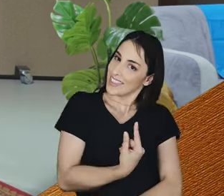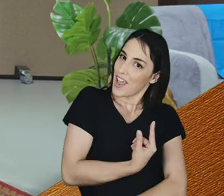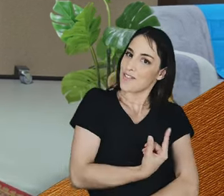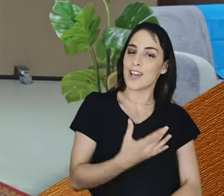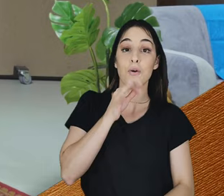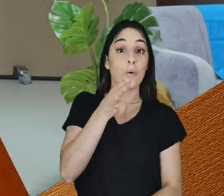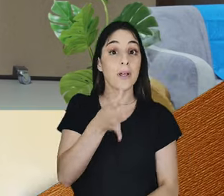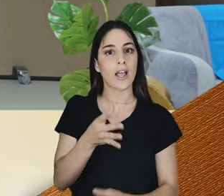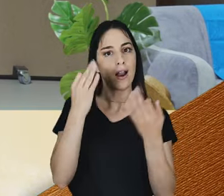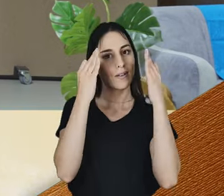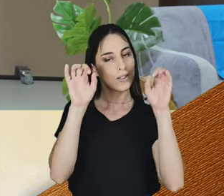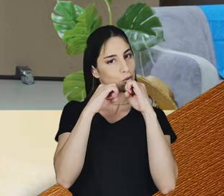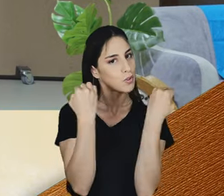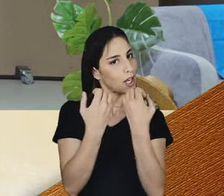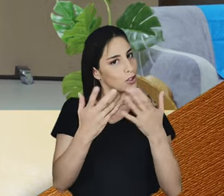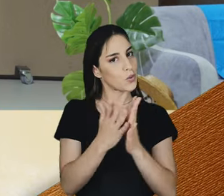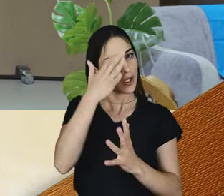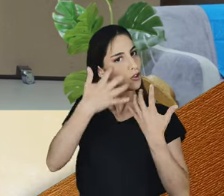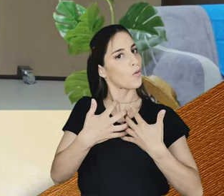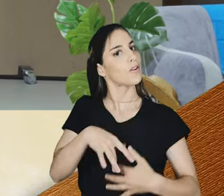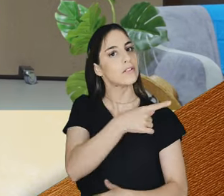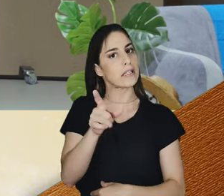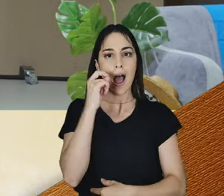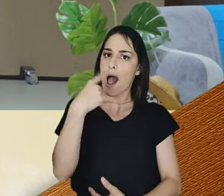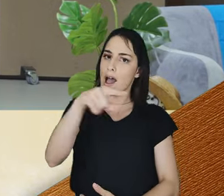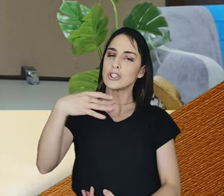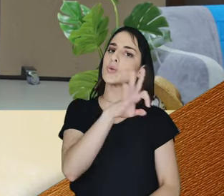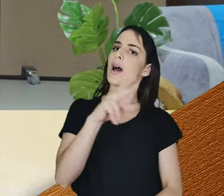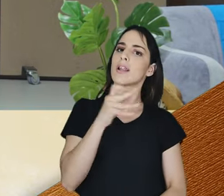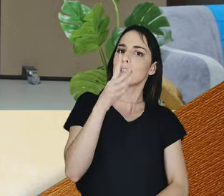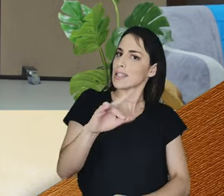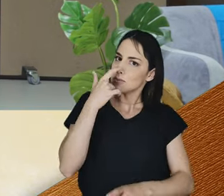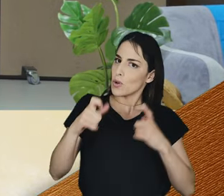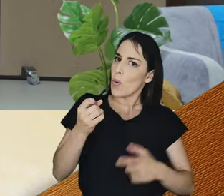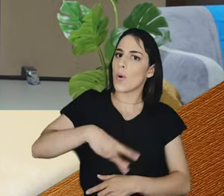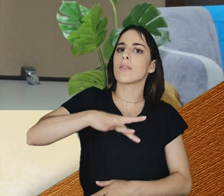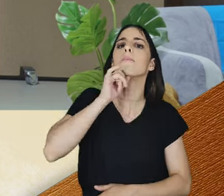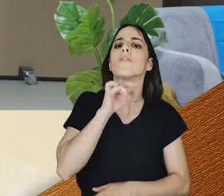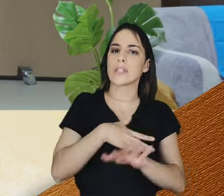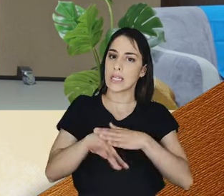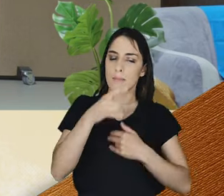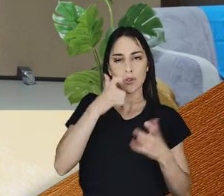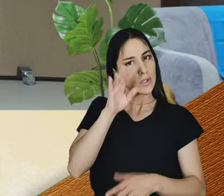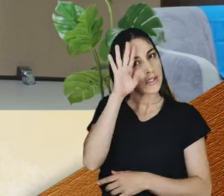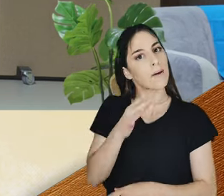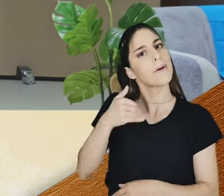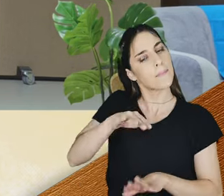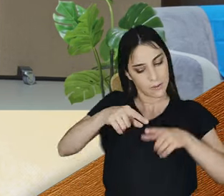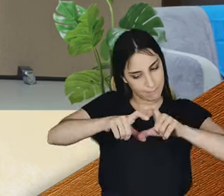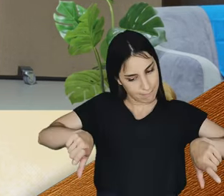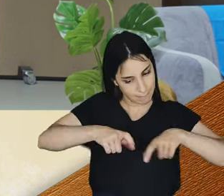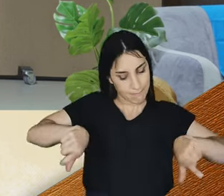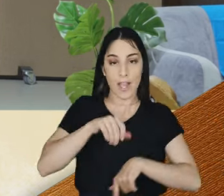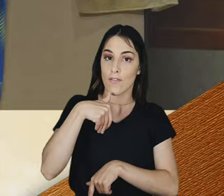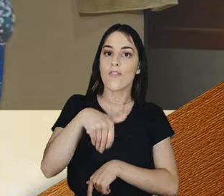devem... comentar nas nossas redes sociais todas as dúvidas que possam ter. E Joana, diz às pessoas onde é que elas podem fazer isso. As pessoas já sabem, mas vai aparecer aqui embaixo no vosso